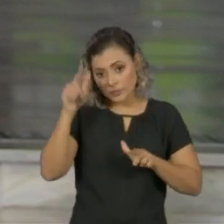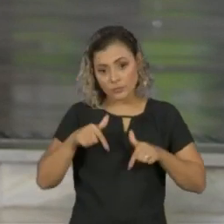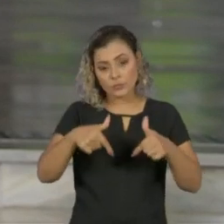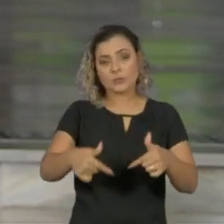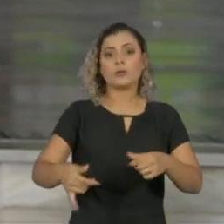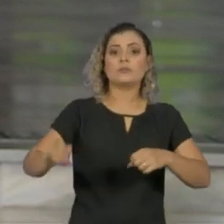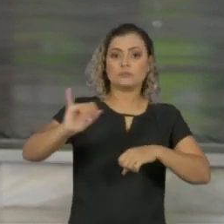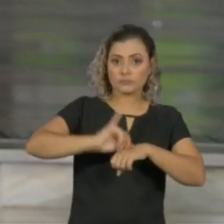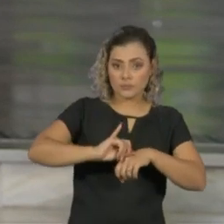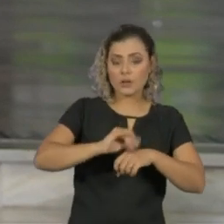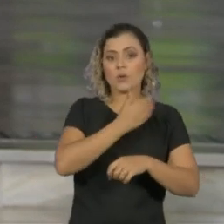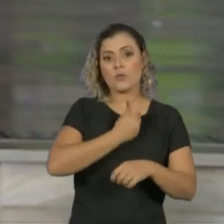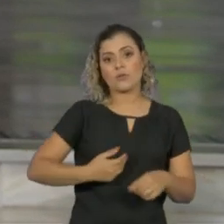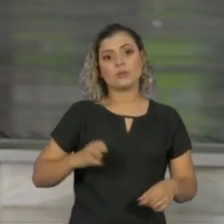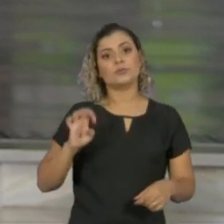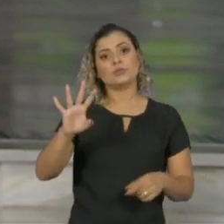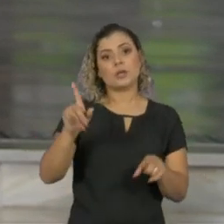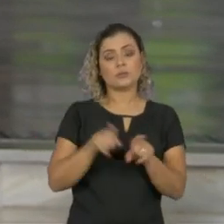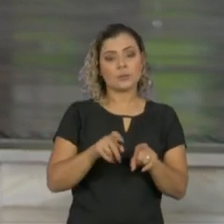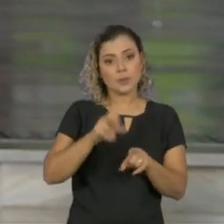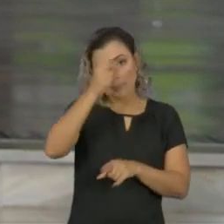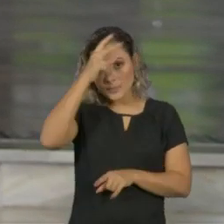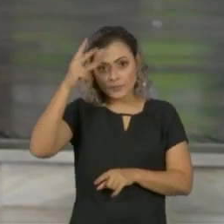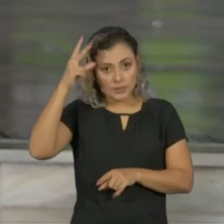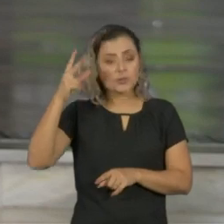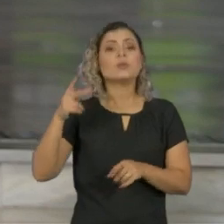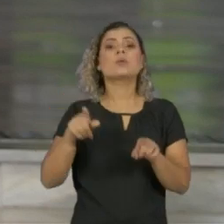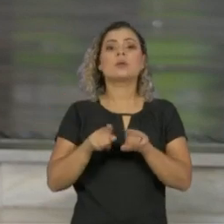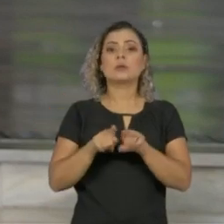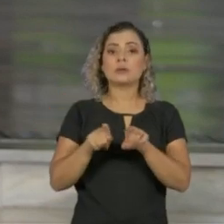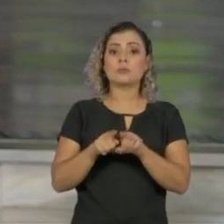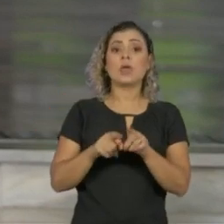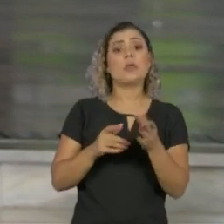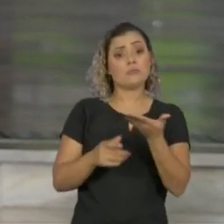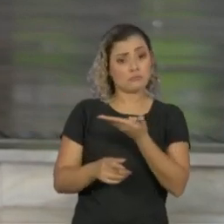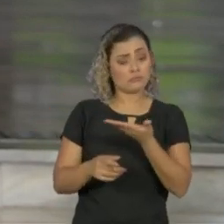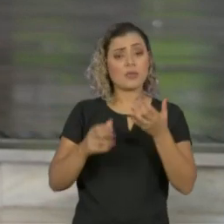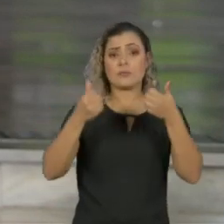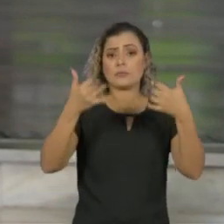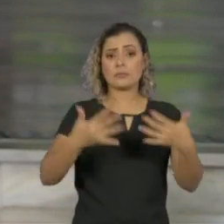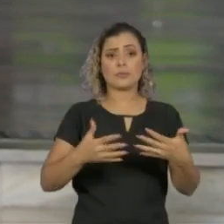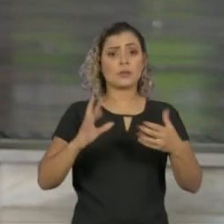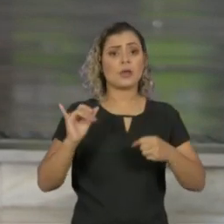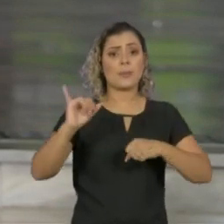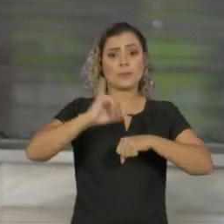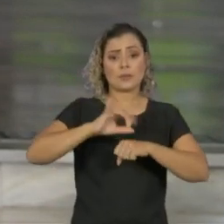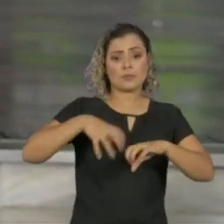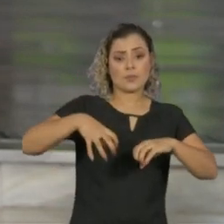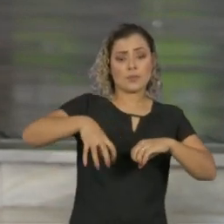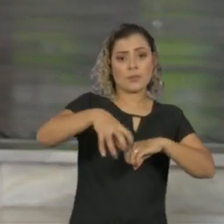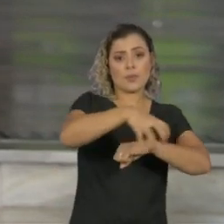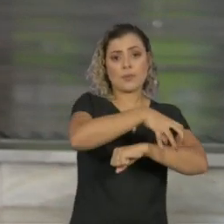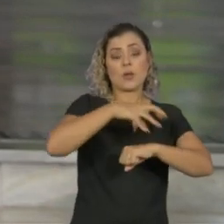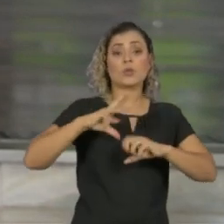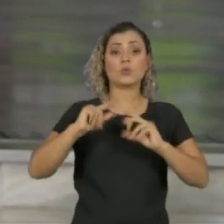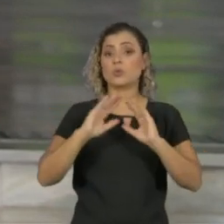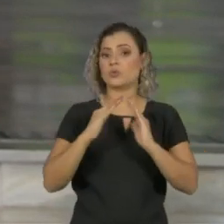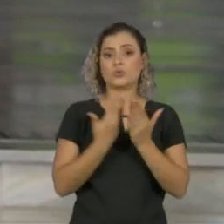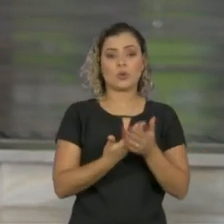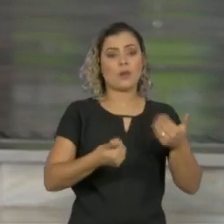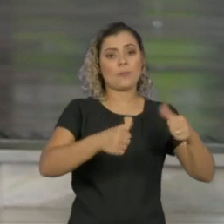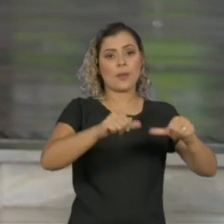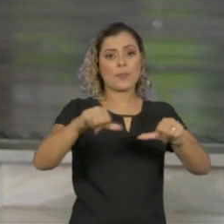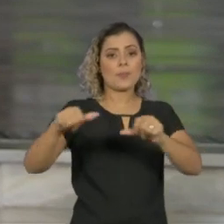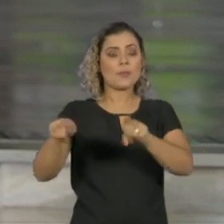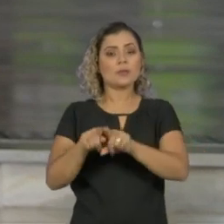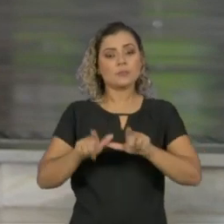Paulo, que o governo do estado, também as prefeituras da região metropolitana e o encerramento completo de todas as aulas e demais